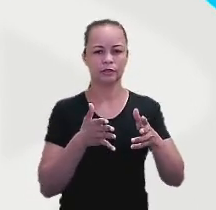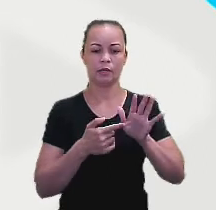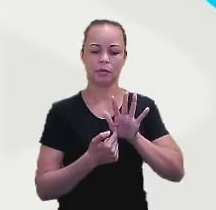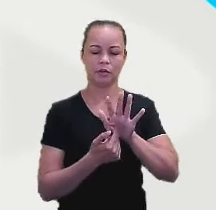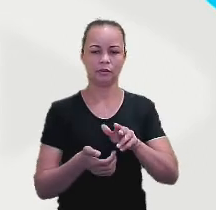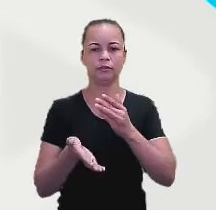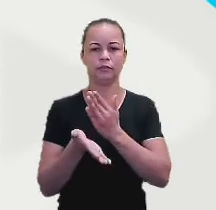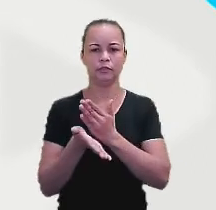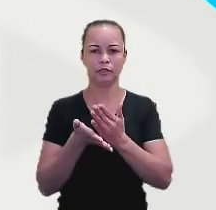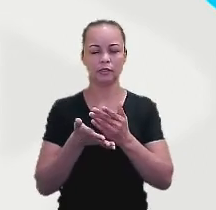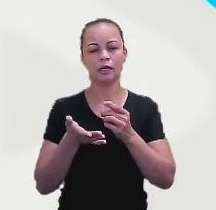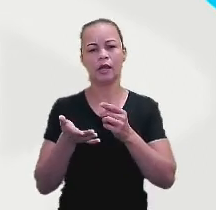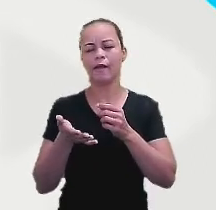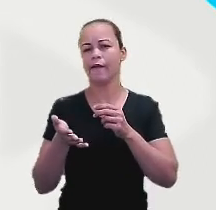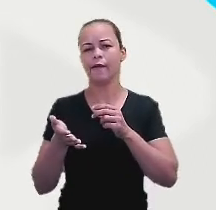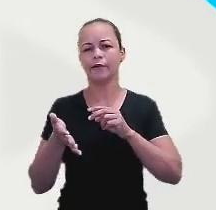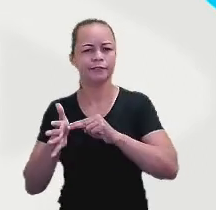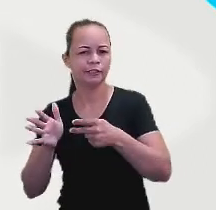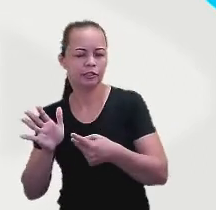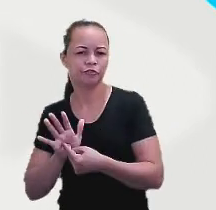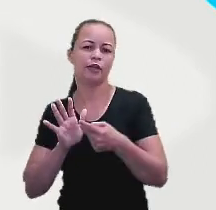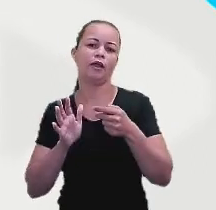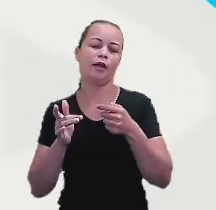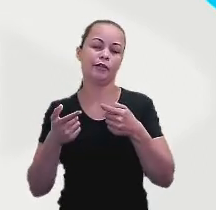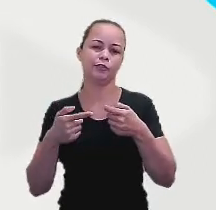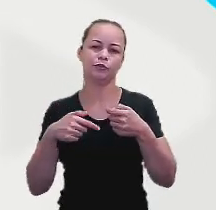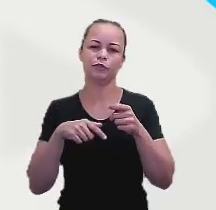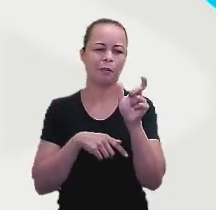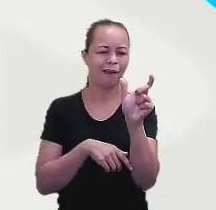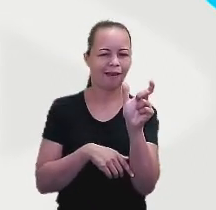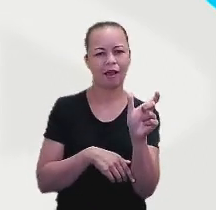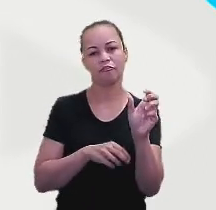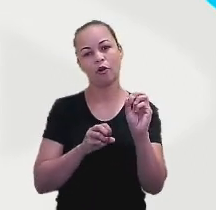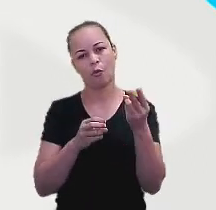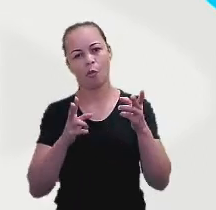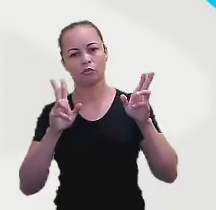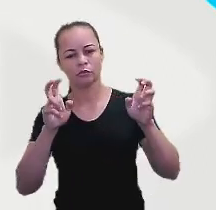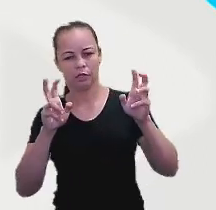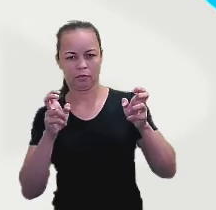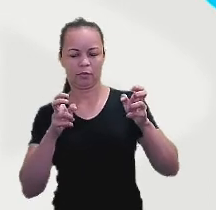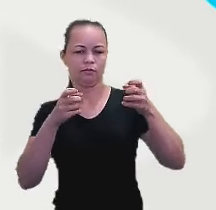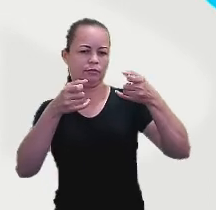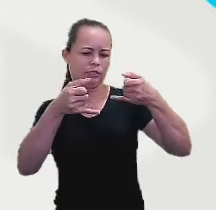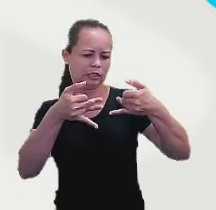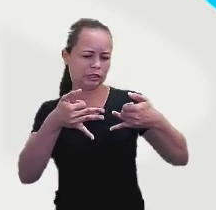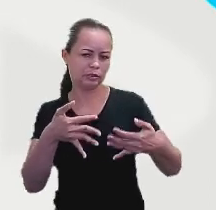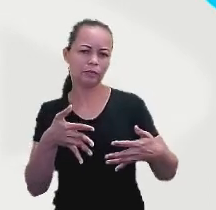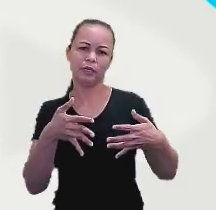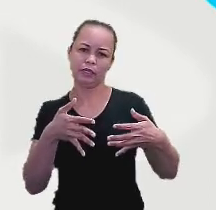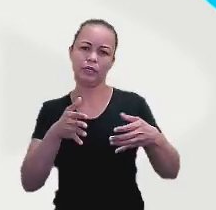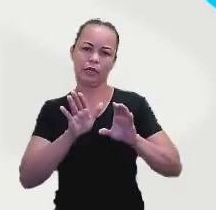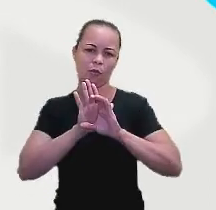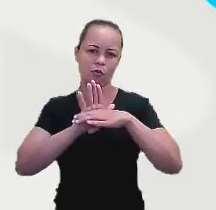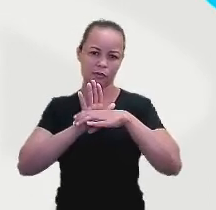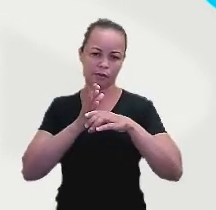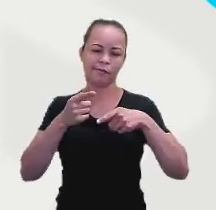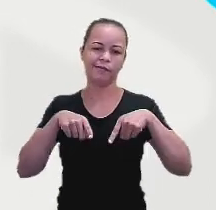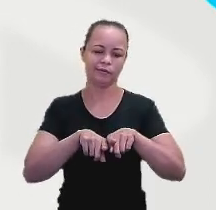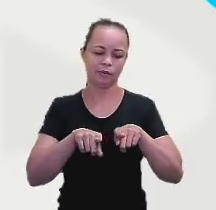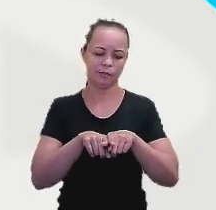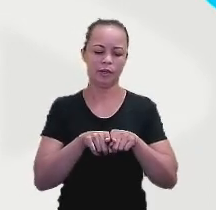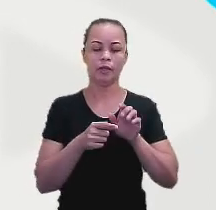significado ou significados de uma palavra ou assunto, explica conceitos, pode apresentar a classe gramatical